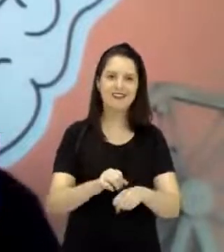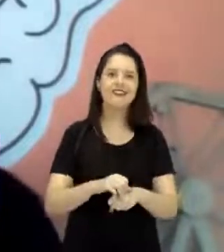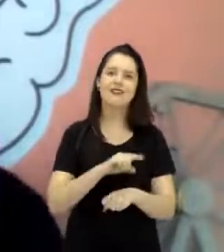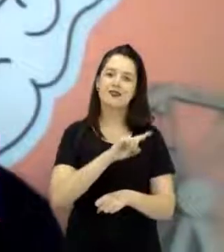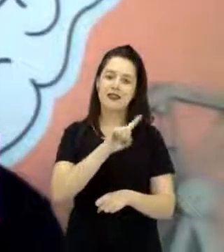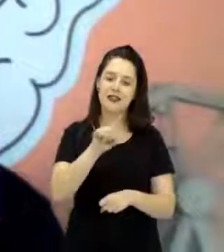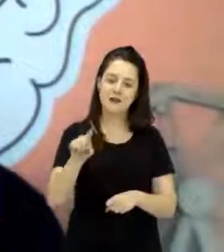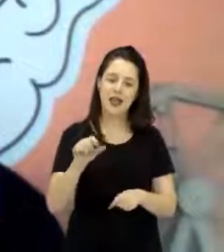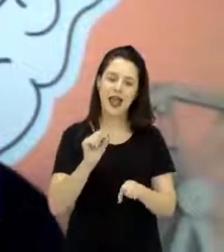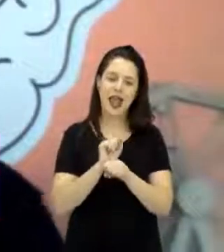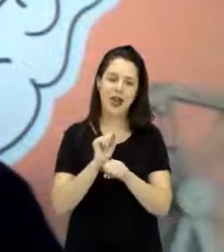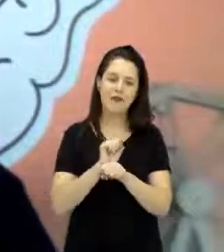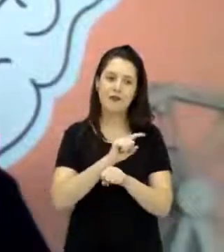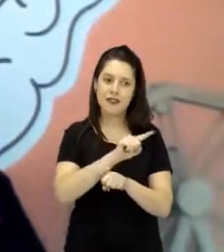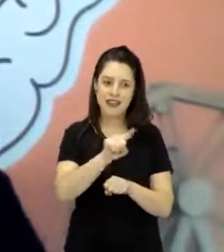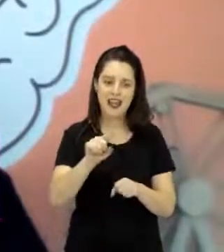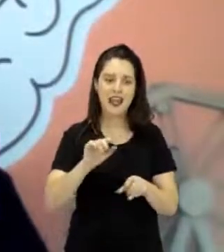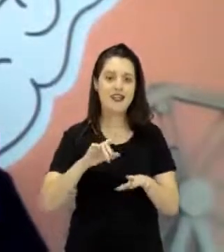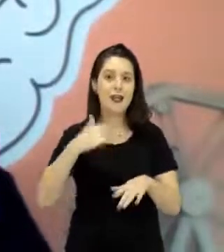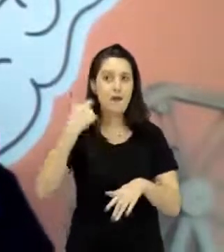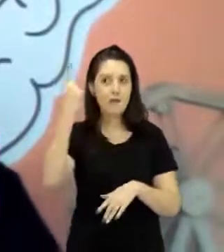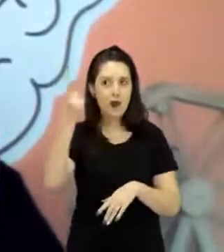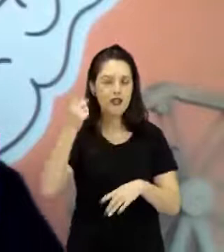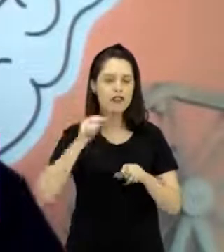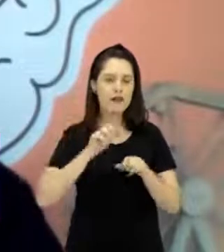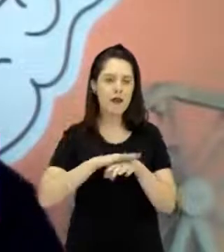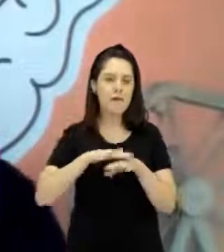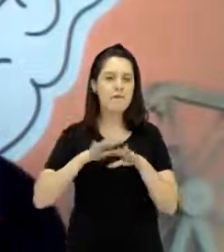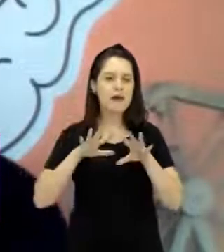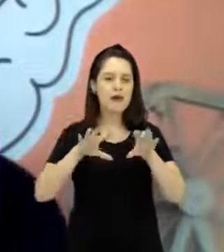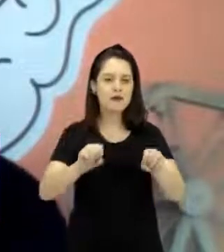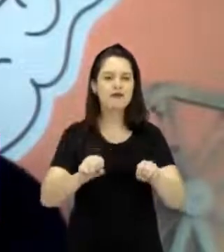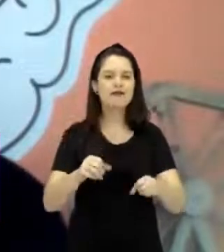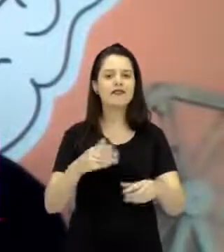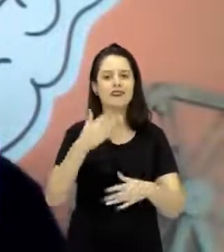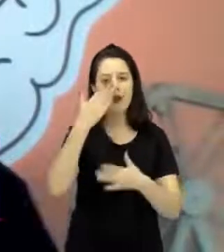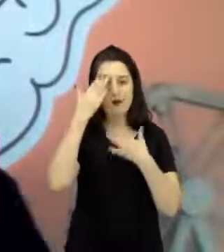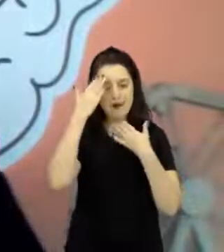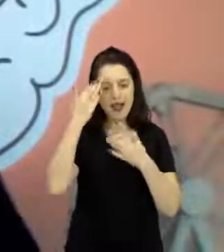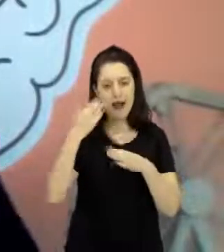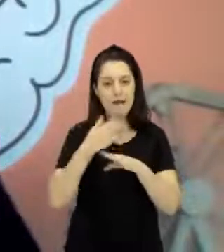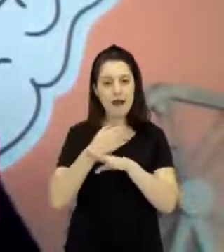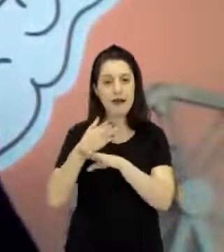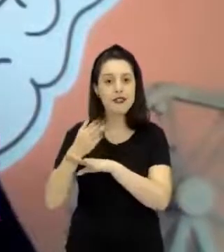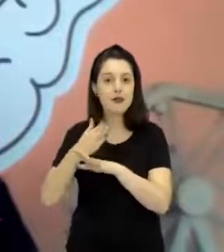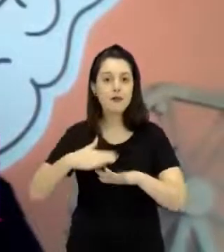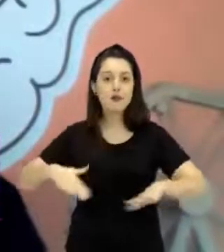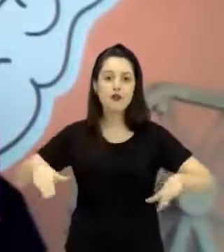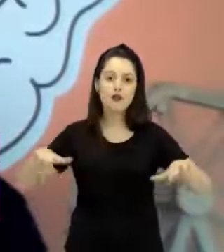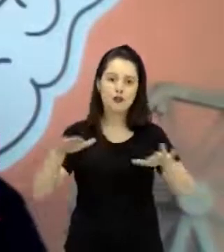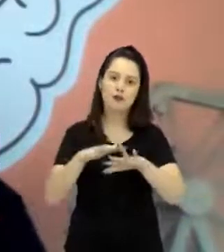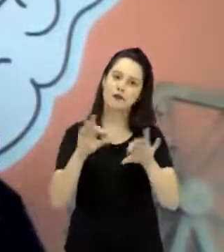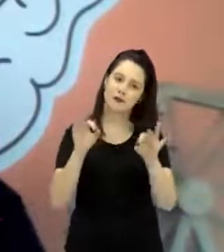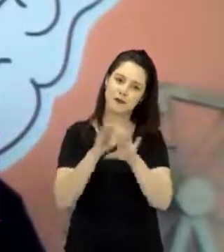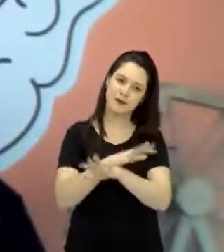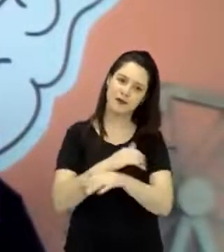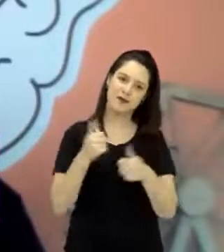no próximo Mão na Massa e agradeço a participação de vocês. E encerro por aqui.